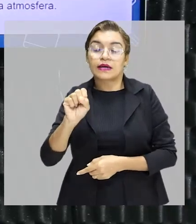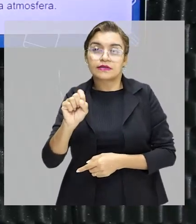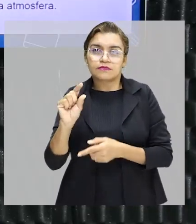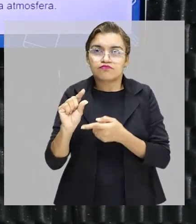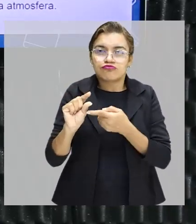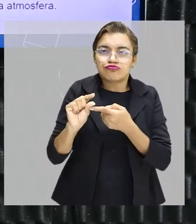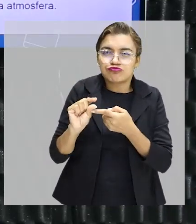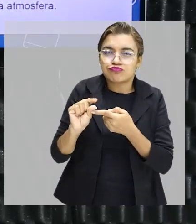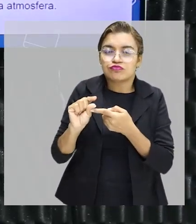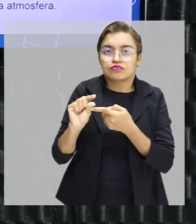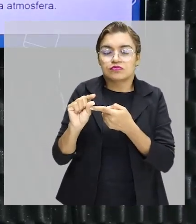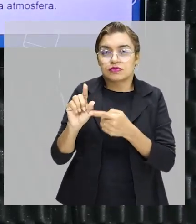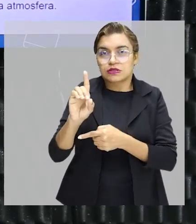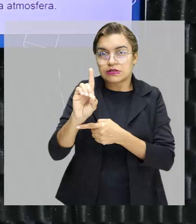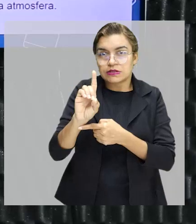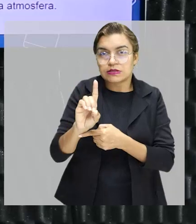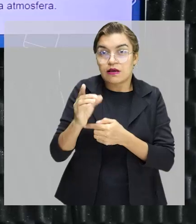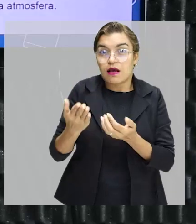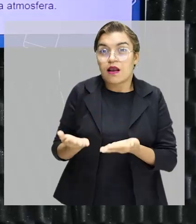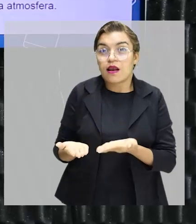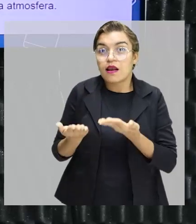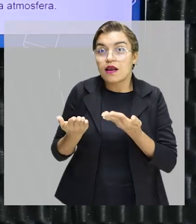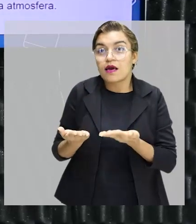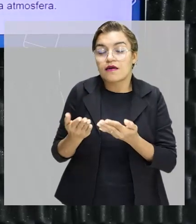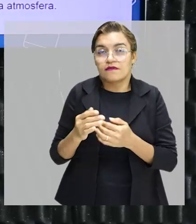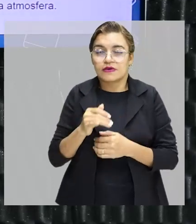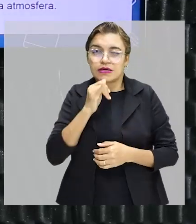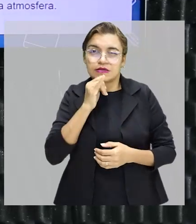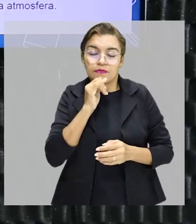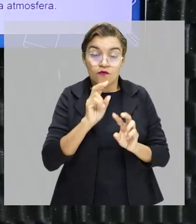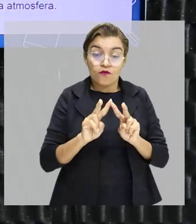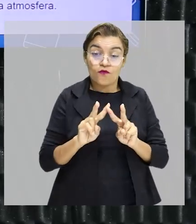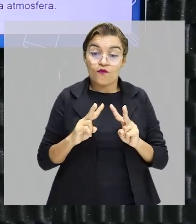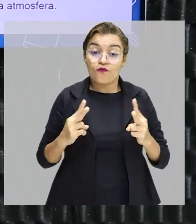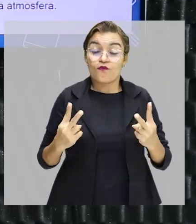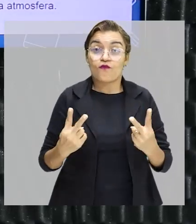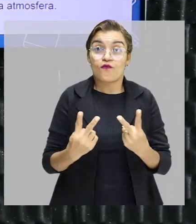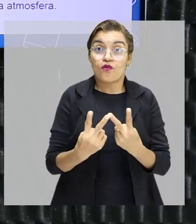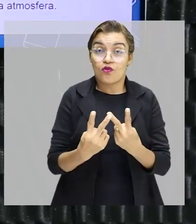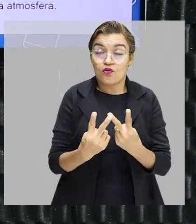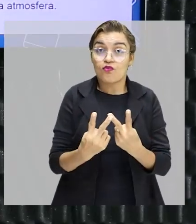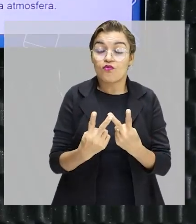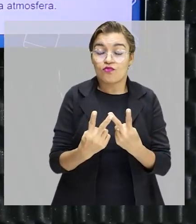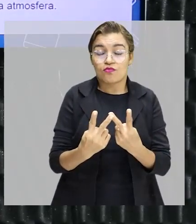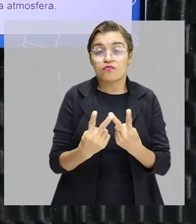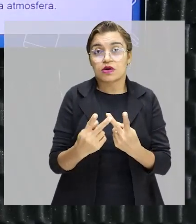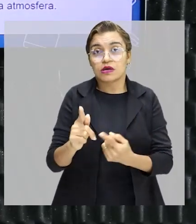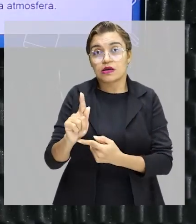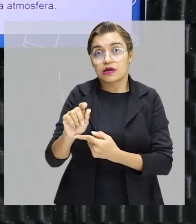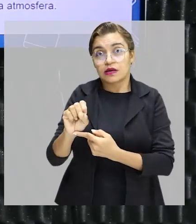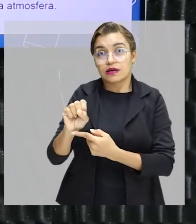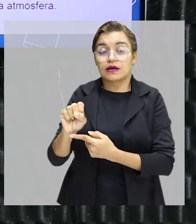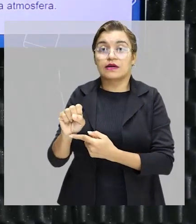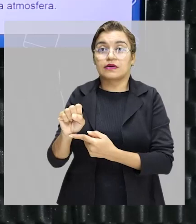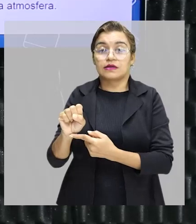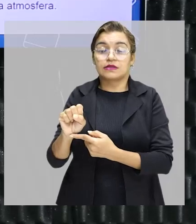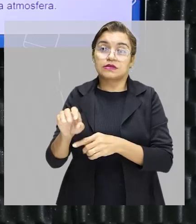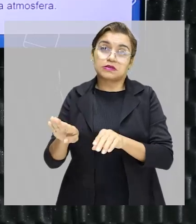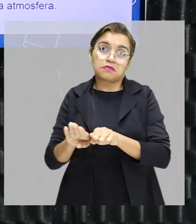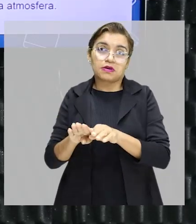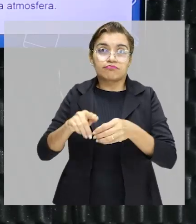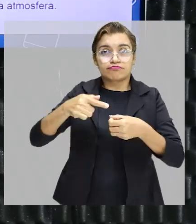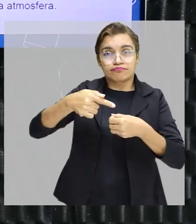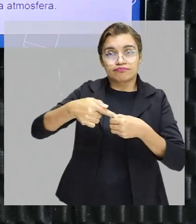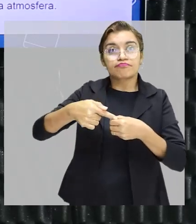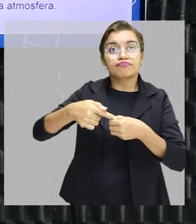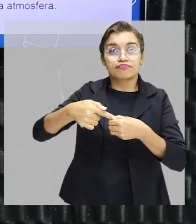pequena. Então, em um volume, comparando o mesmo volume de gás e gasolina,